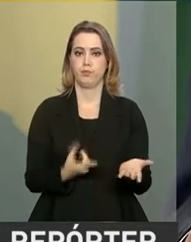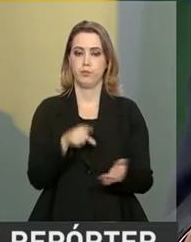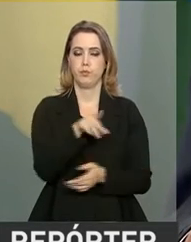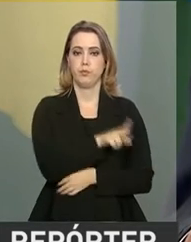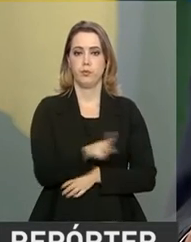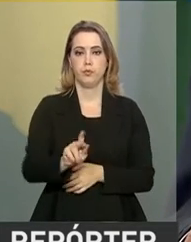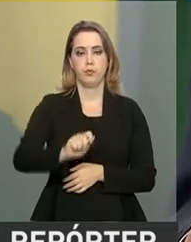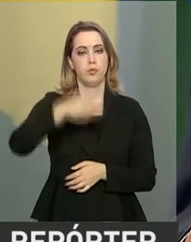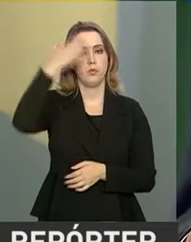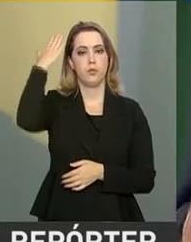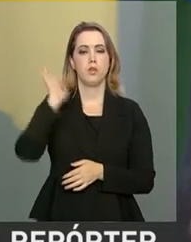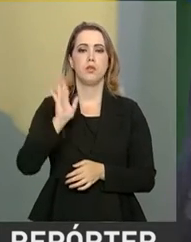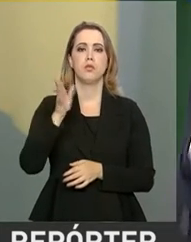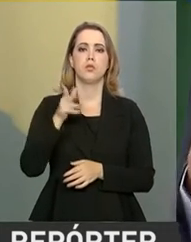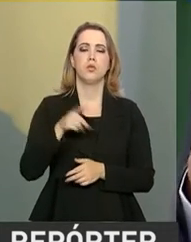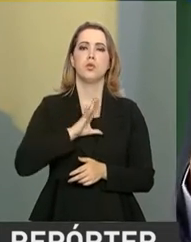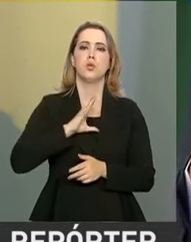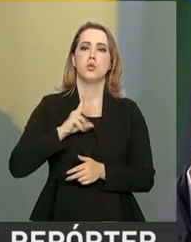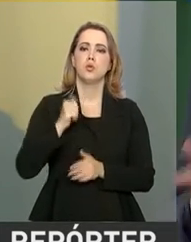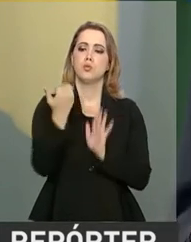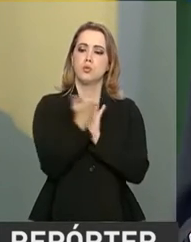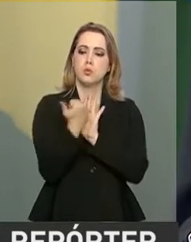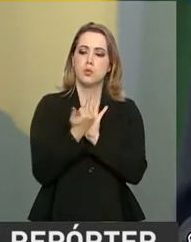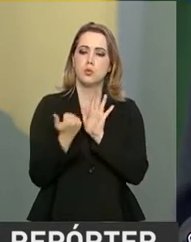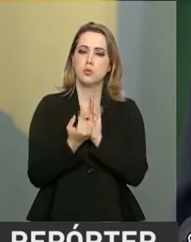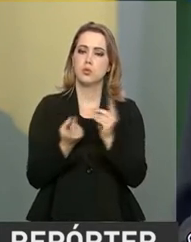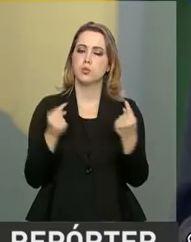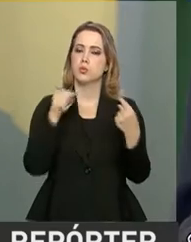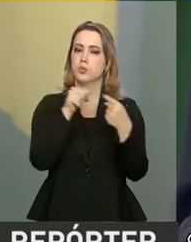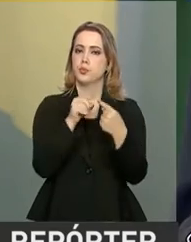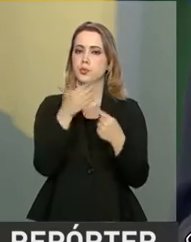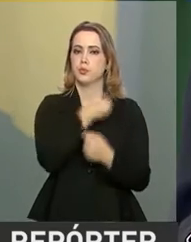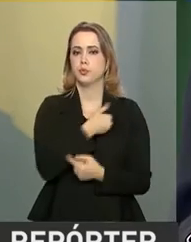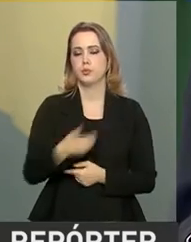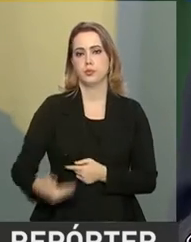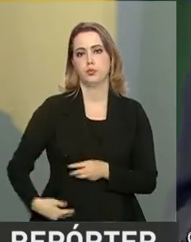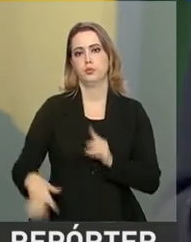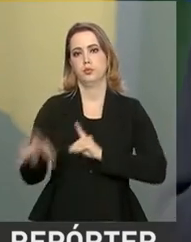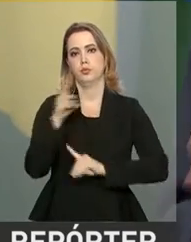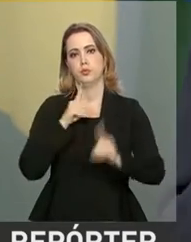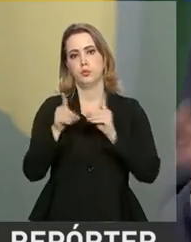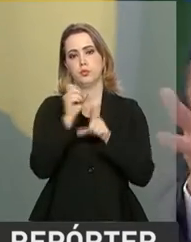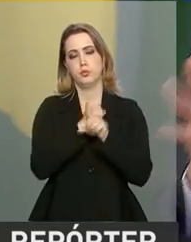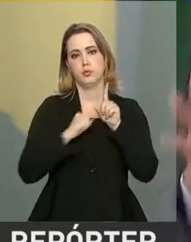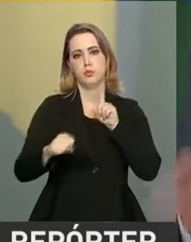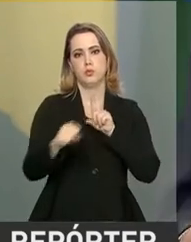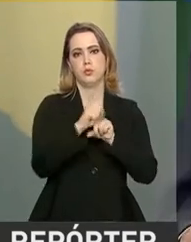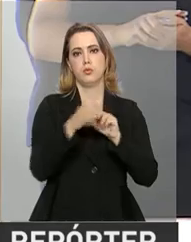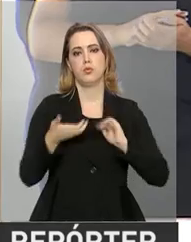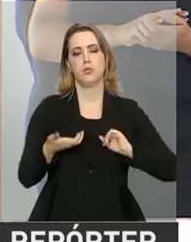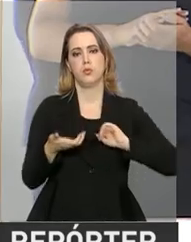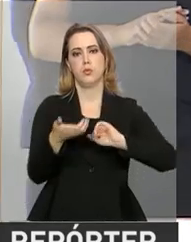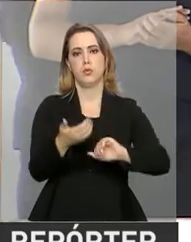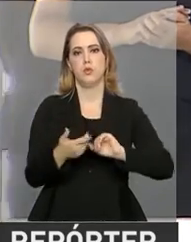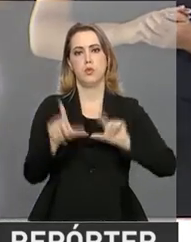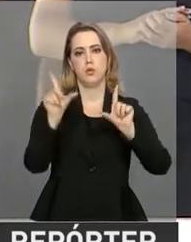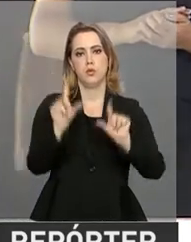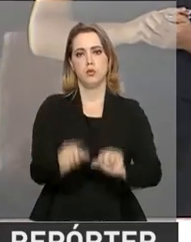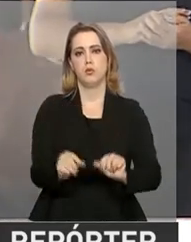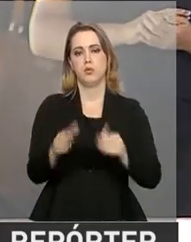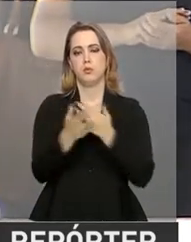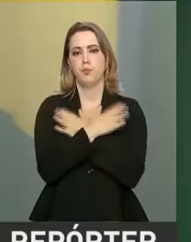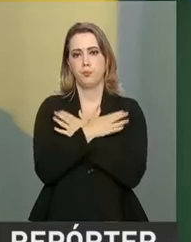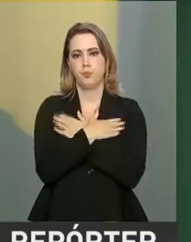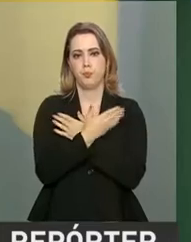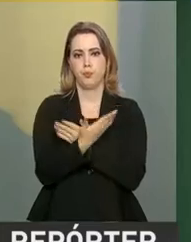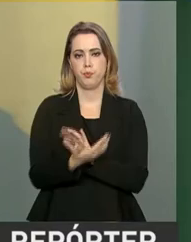Temer, as medidas estão de acordo com os objetivos do governo, que tem buscado diálogo com a sociedade e o Congresso Nacional para reduzir o